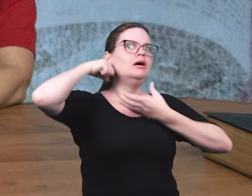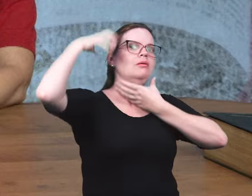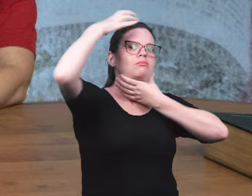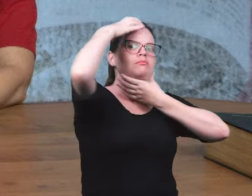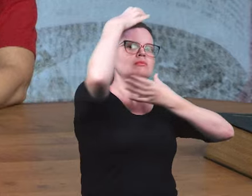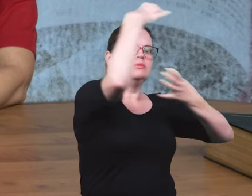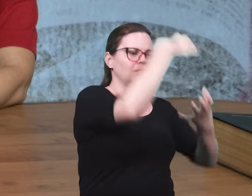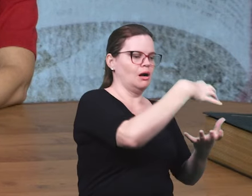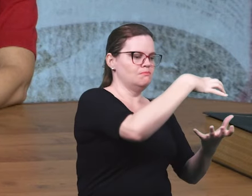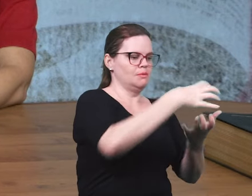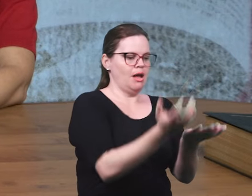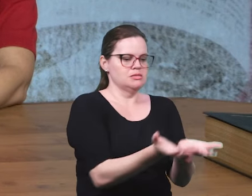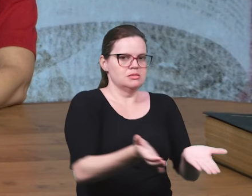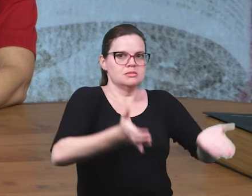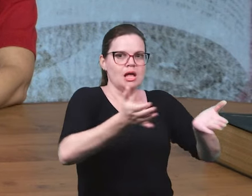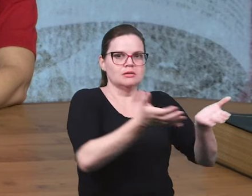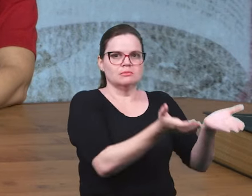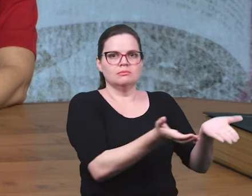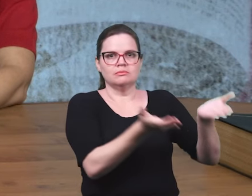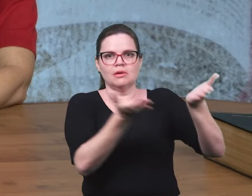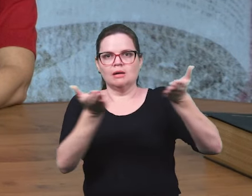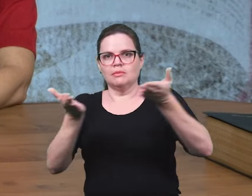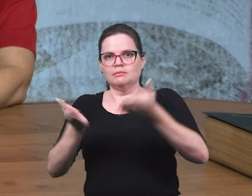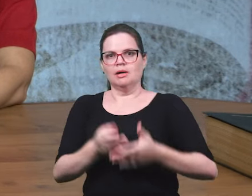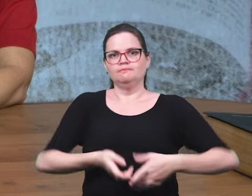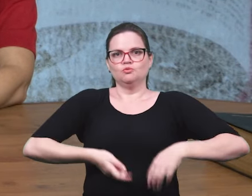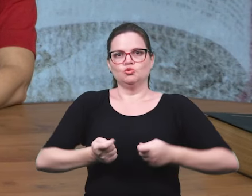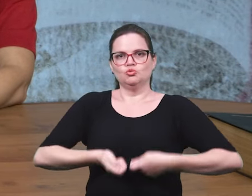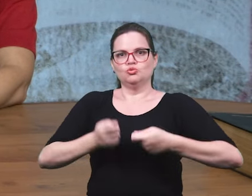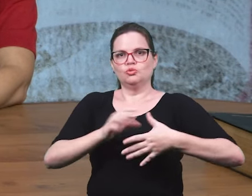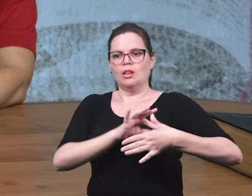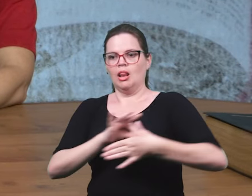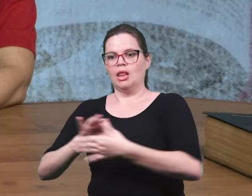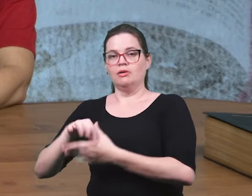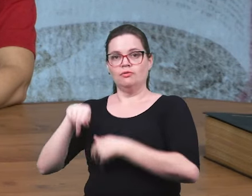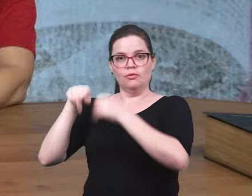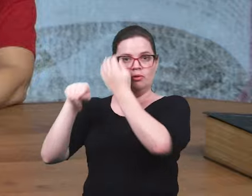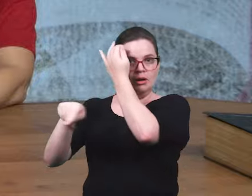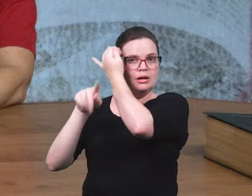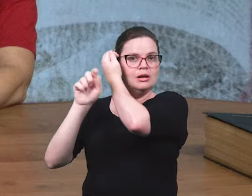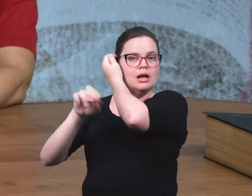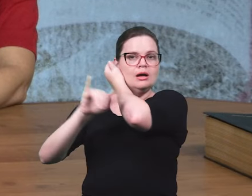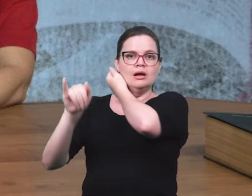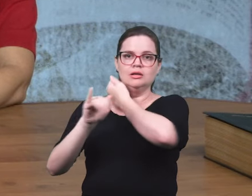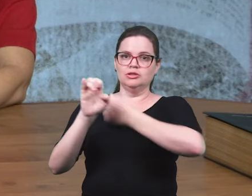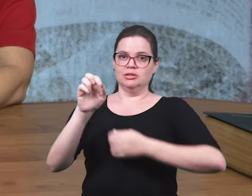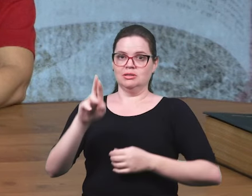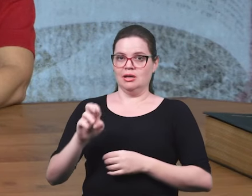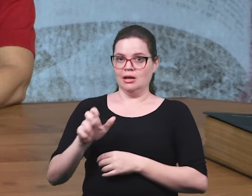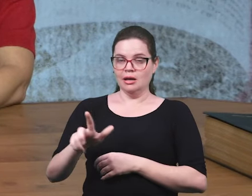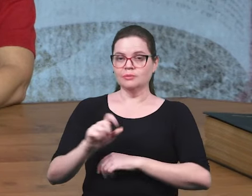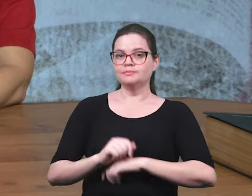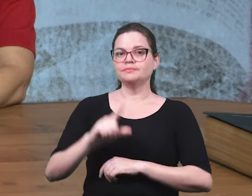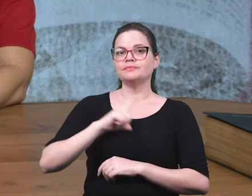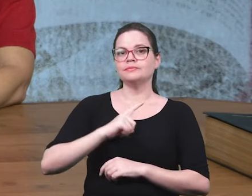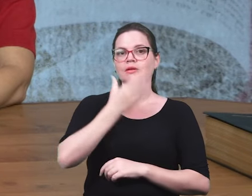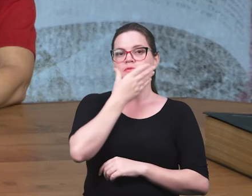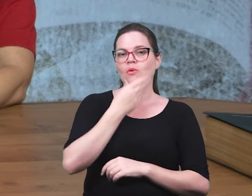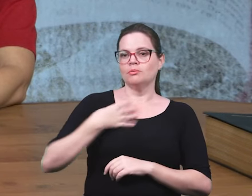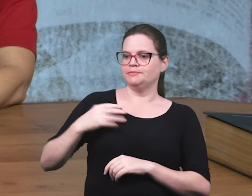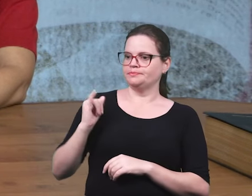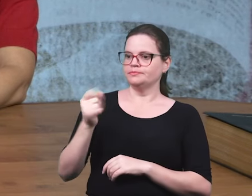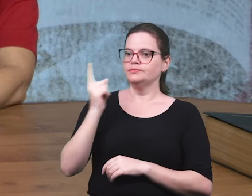mandaram a Jezreel. E um mensageiro veio e lhe anunciou, dizendo: